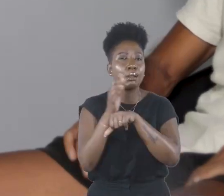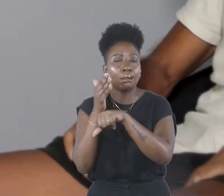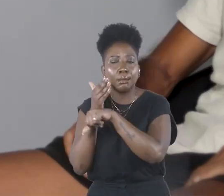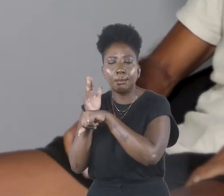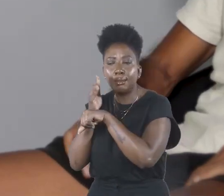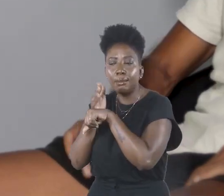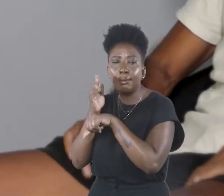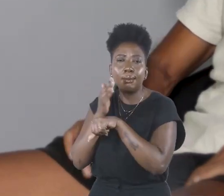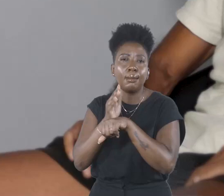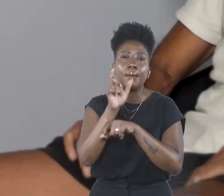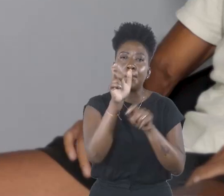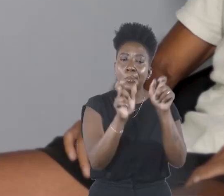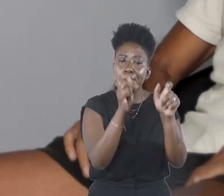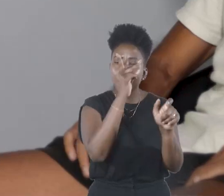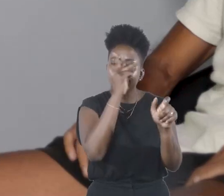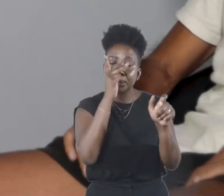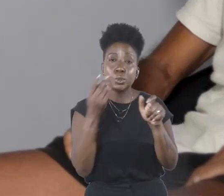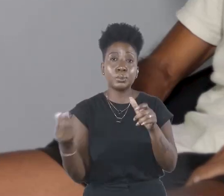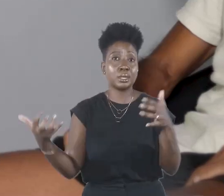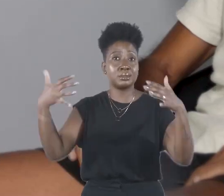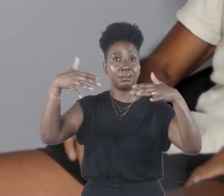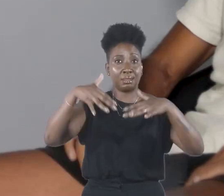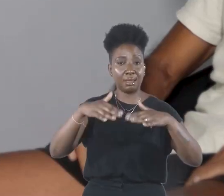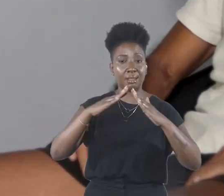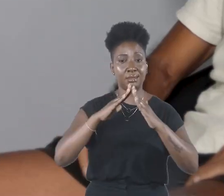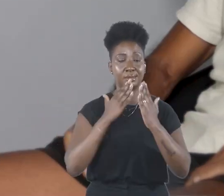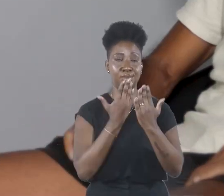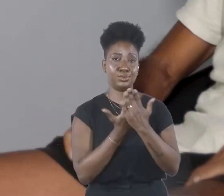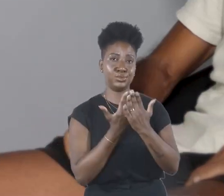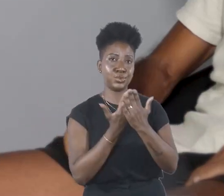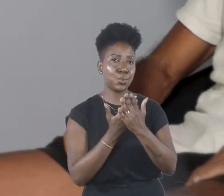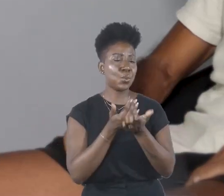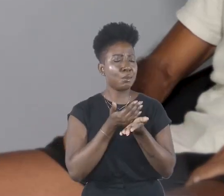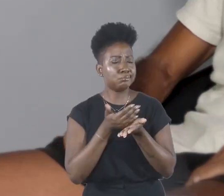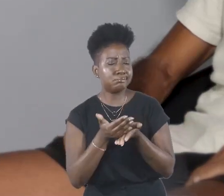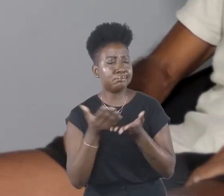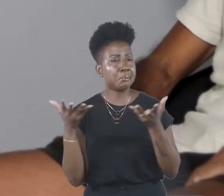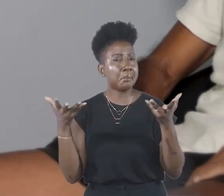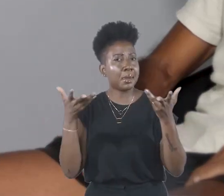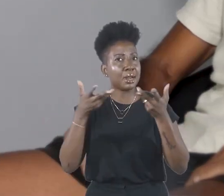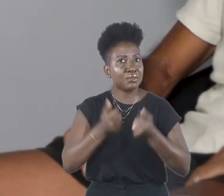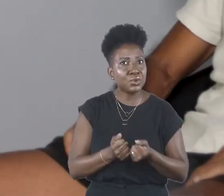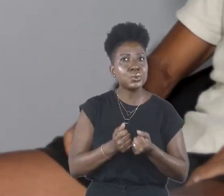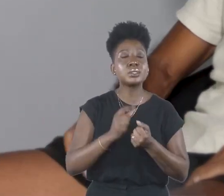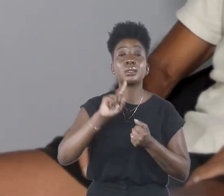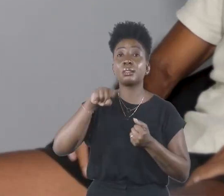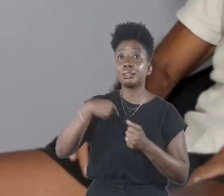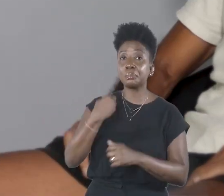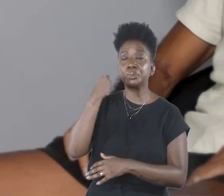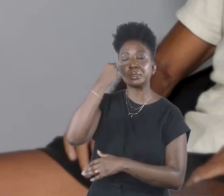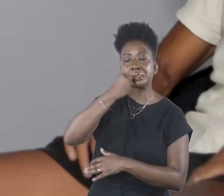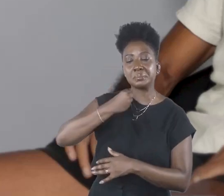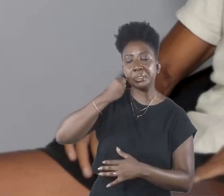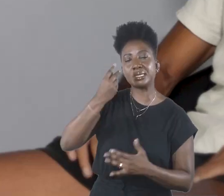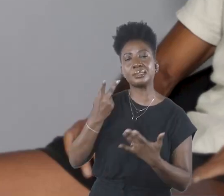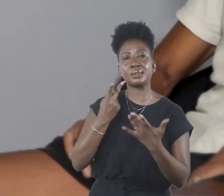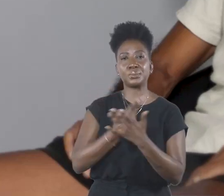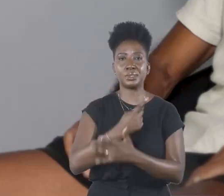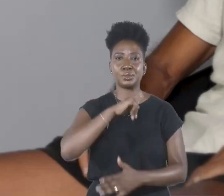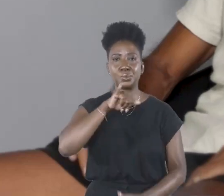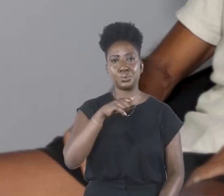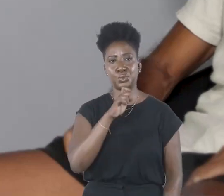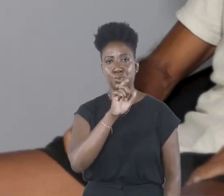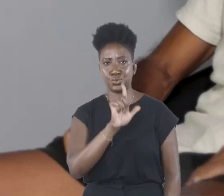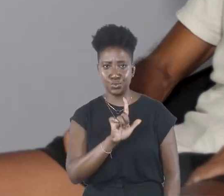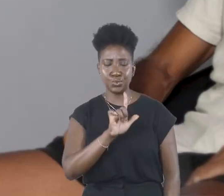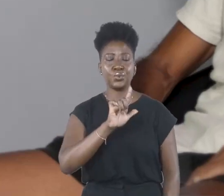meio experimental dessas pessoas, para que elas pudessem ocupar o espaço da sala de aula, e a iniciativa foi um sucesso. Então, logo depois dessa experiência, em julho